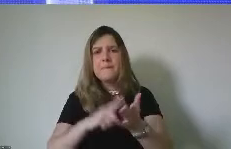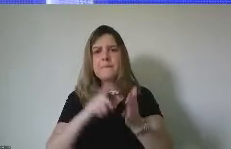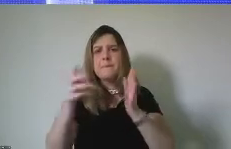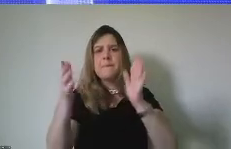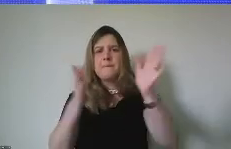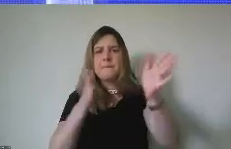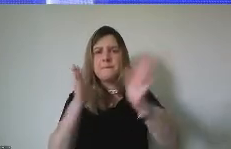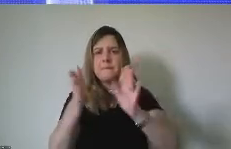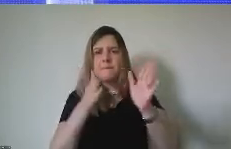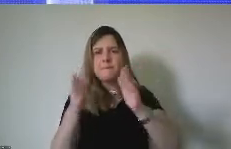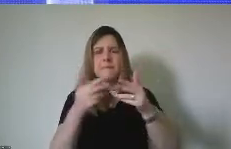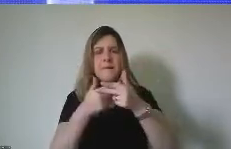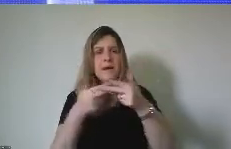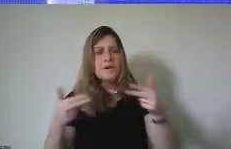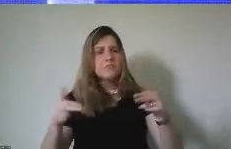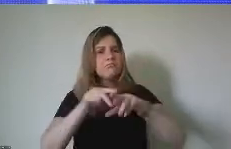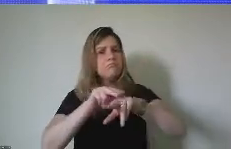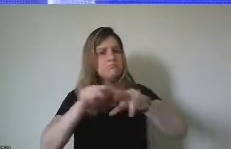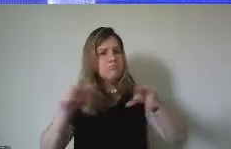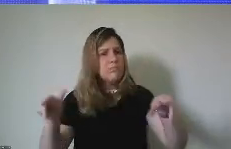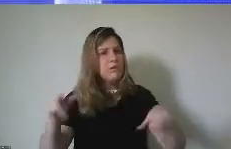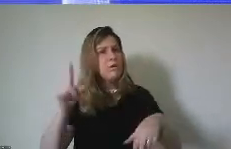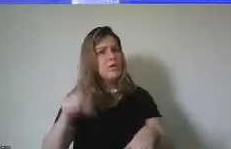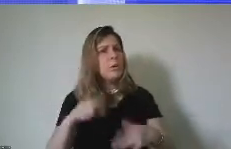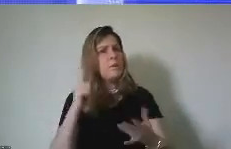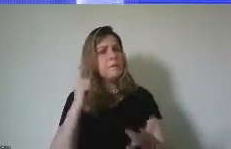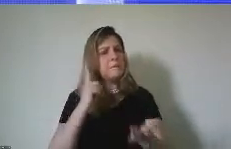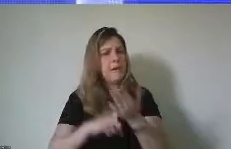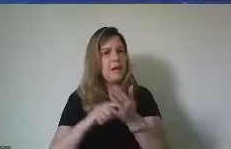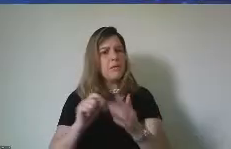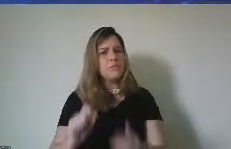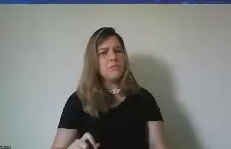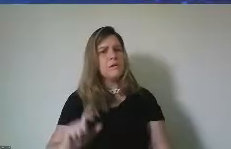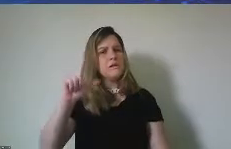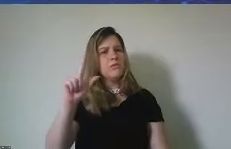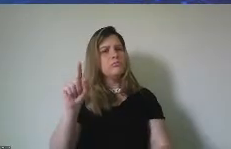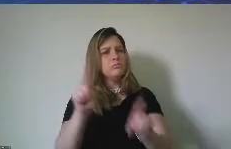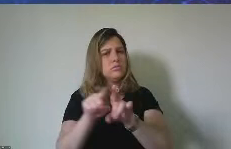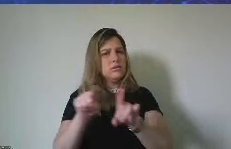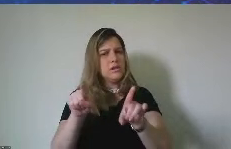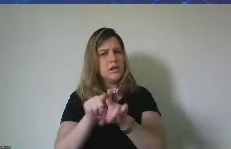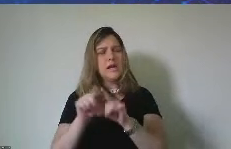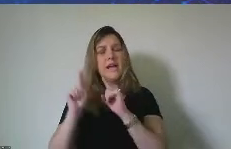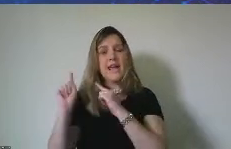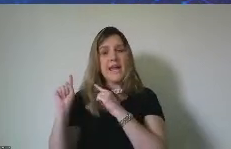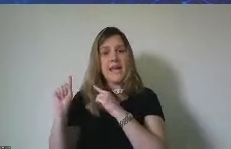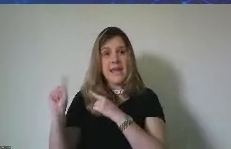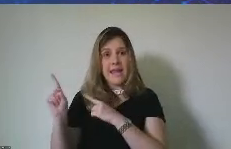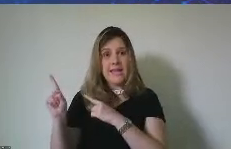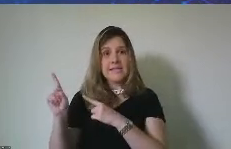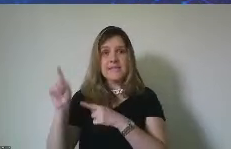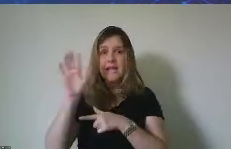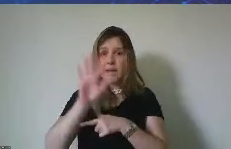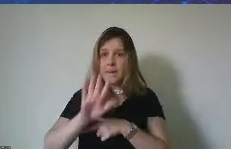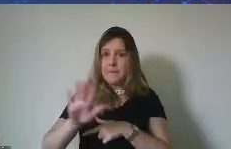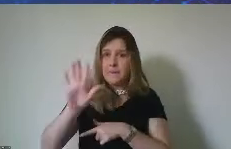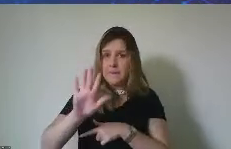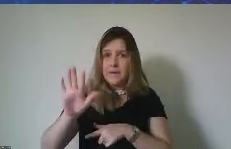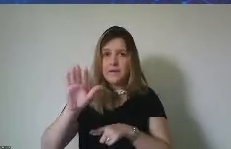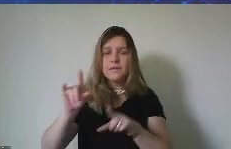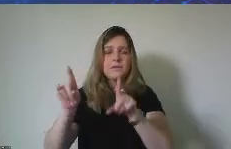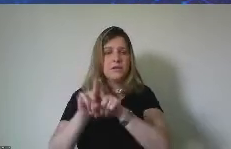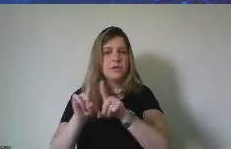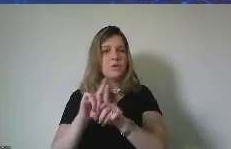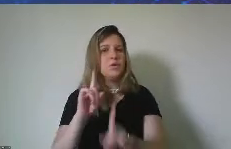adverso e quem sabe uma carga um pouquinho mais alta também esse Panorama que é um Panorama que nós aqui no Brasil já vivemos há um